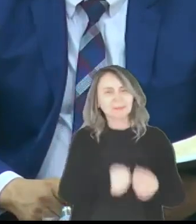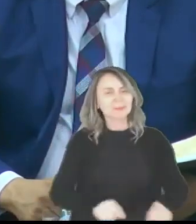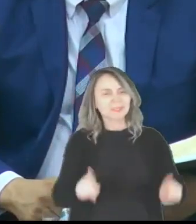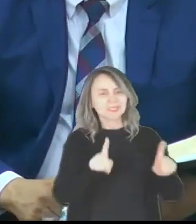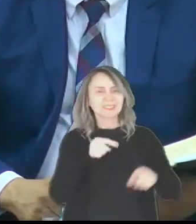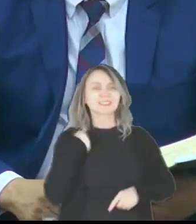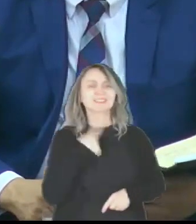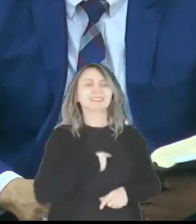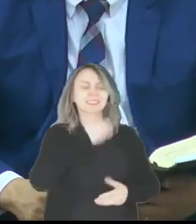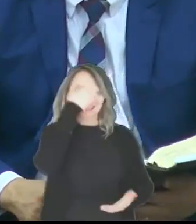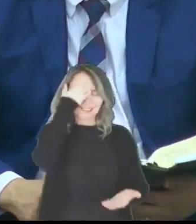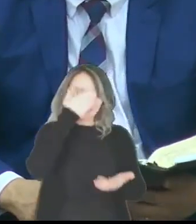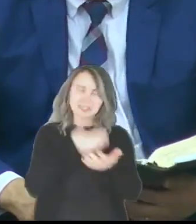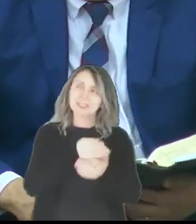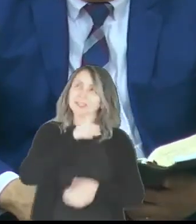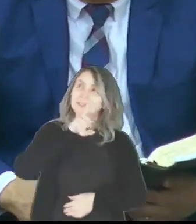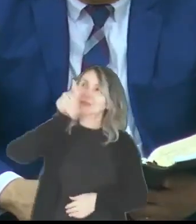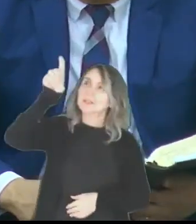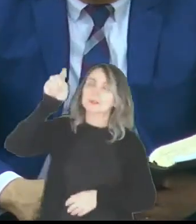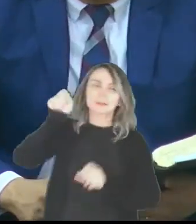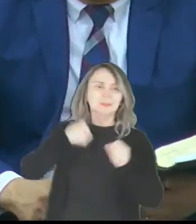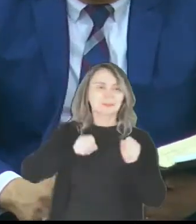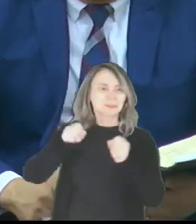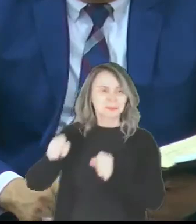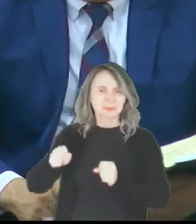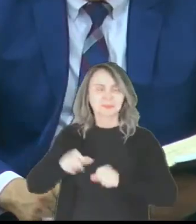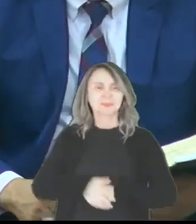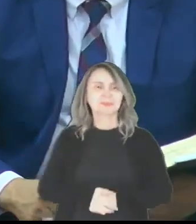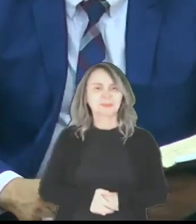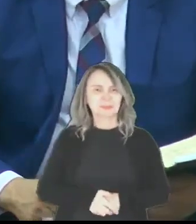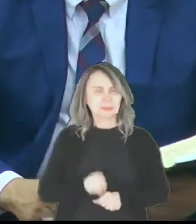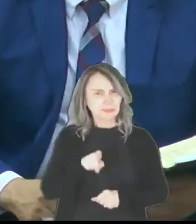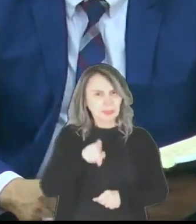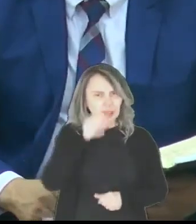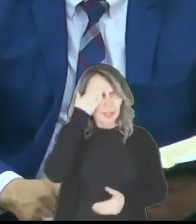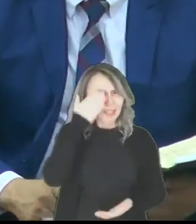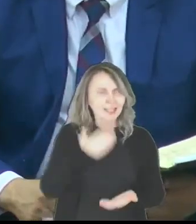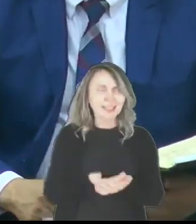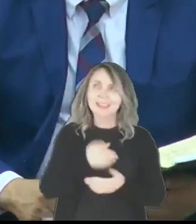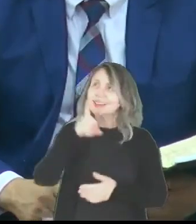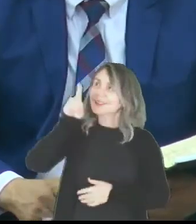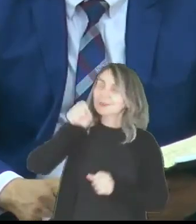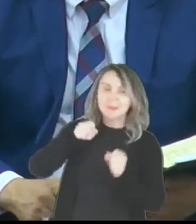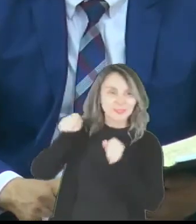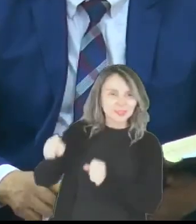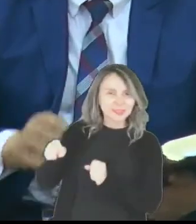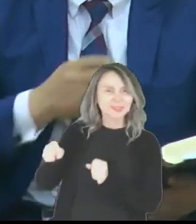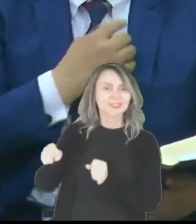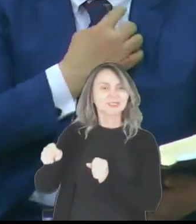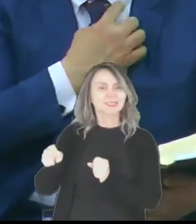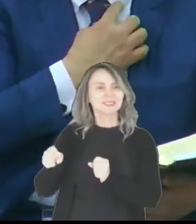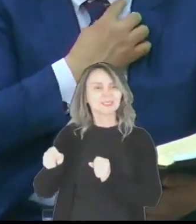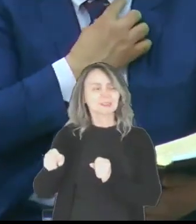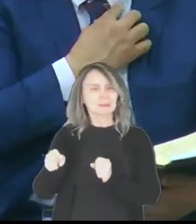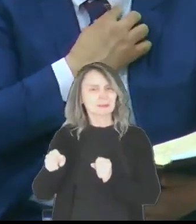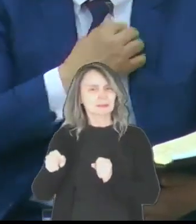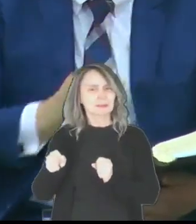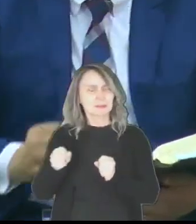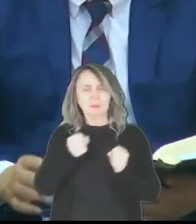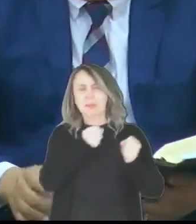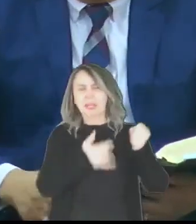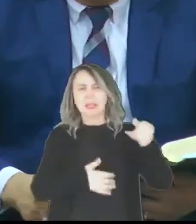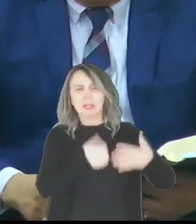num Deus todo-poderoso. E quem crê num Deus todo-poderoso não precisa de muita